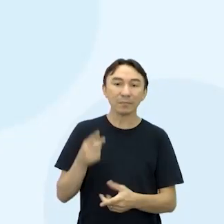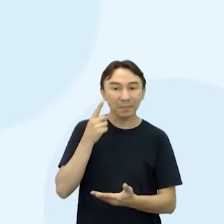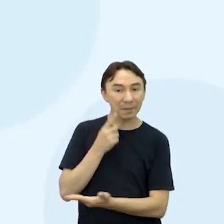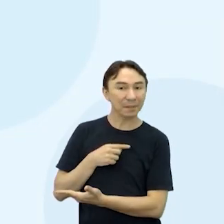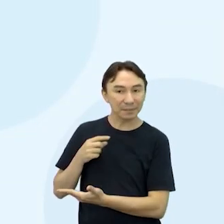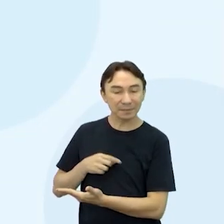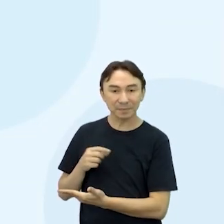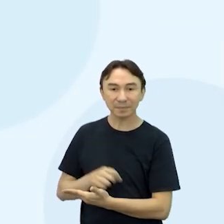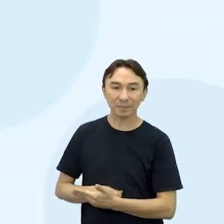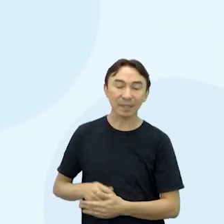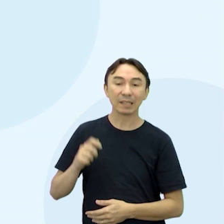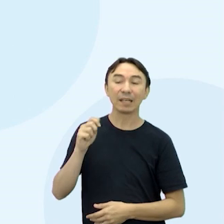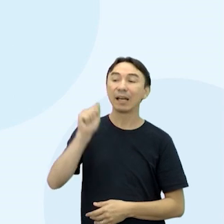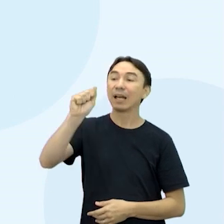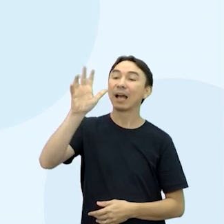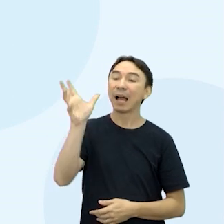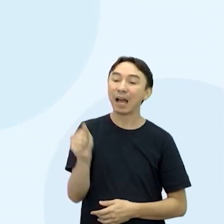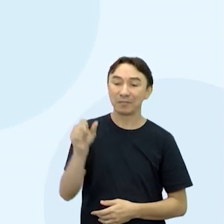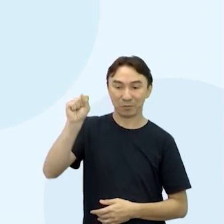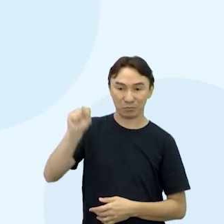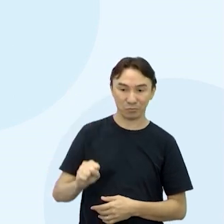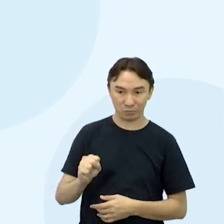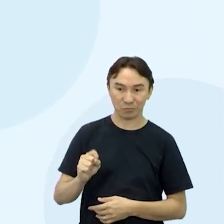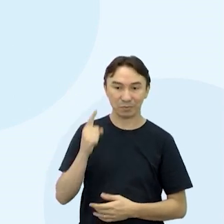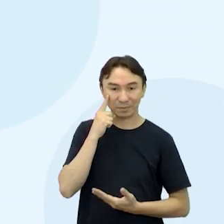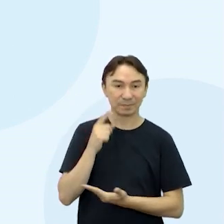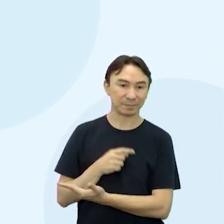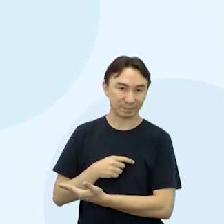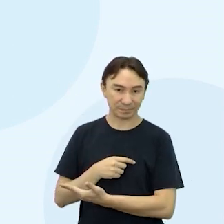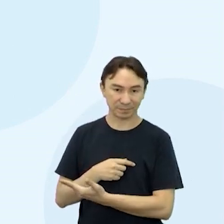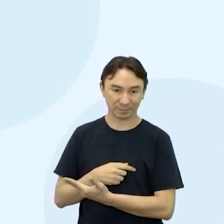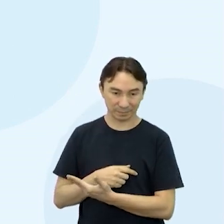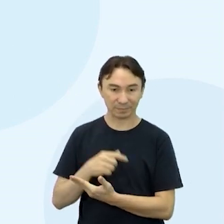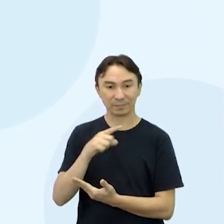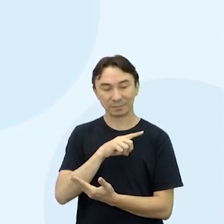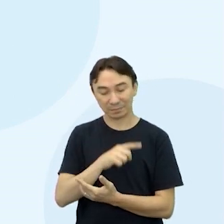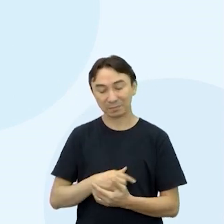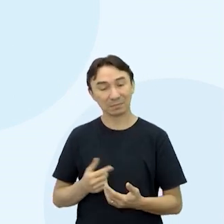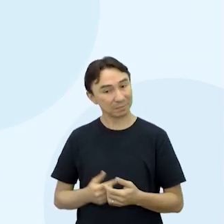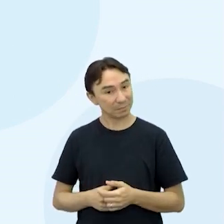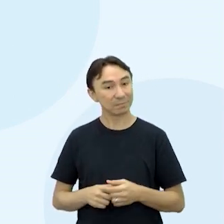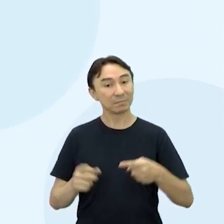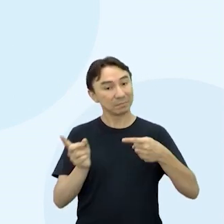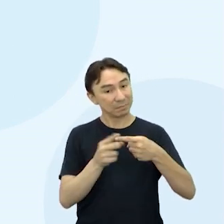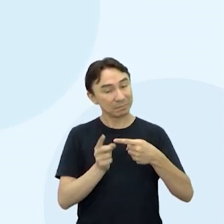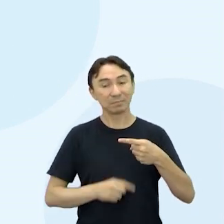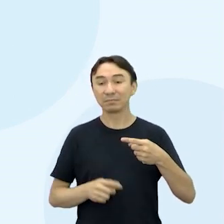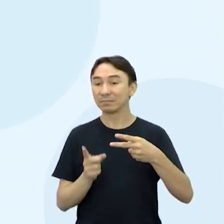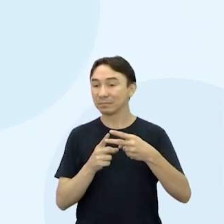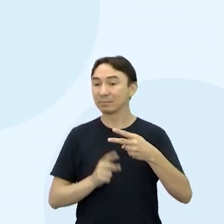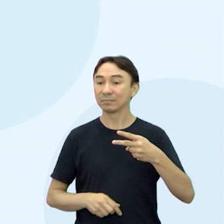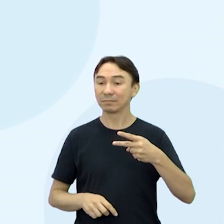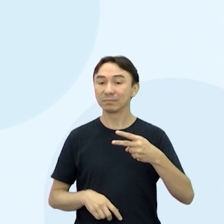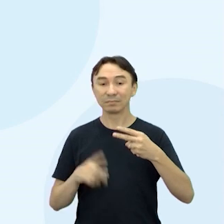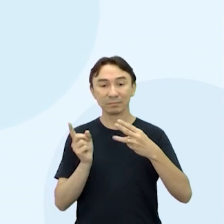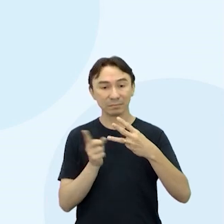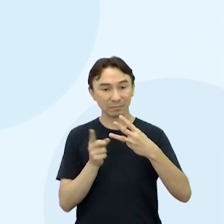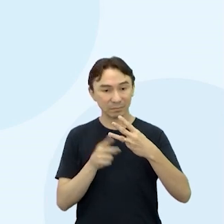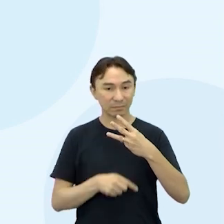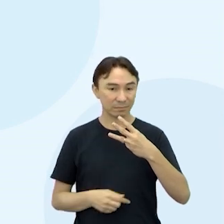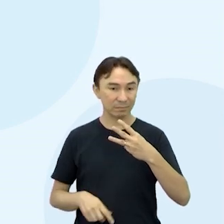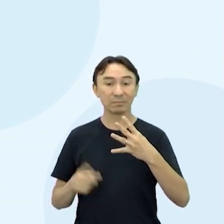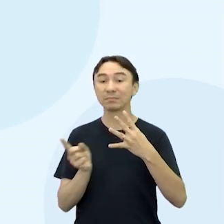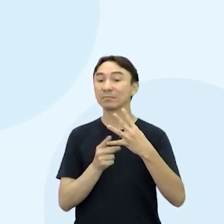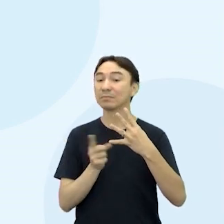tela. Cape Town é o nome do jornal. Cape Argus, Daily News, The Independent